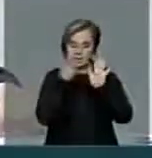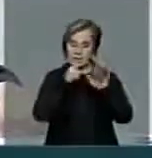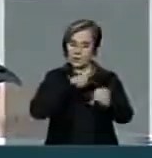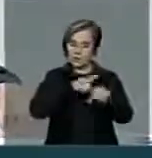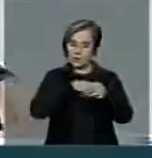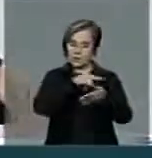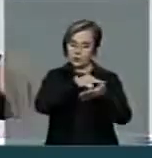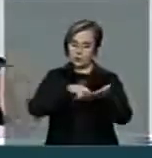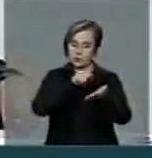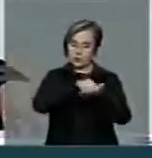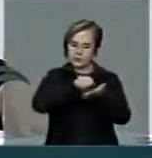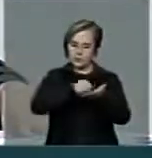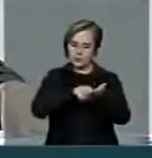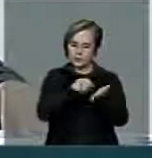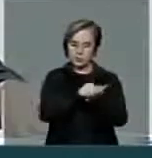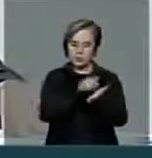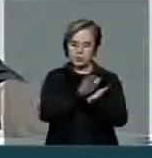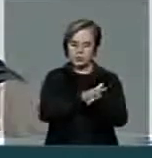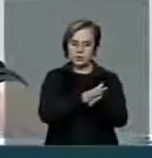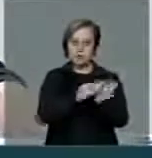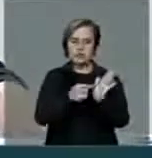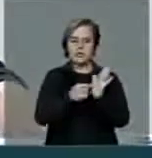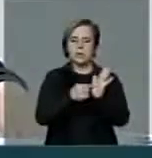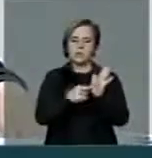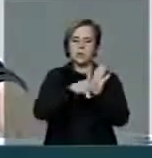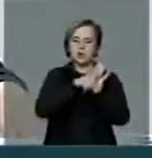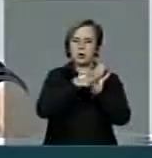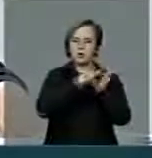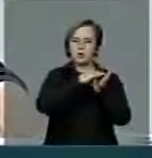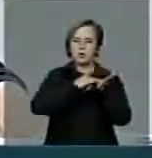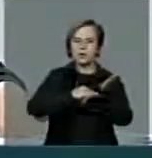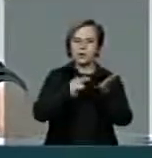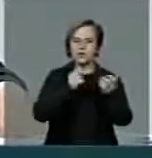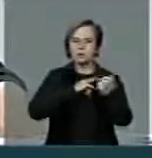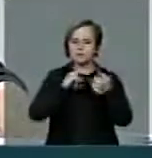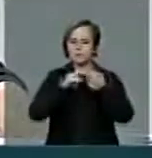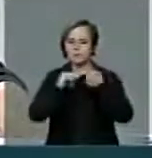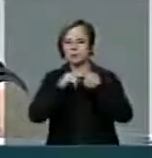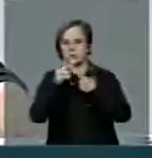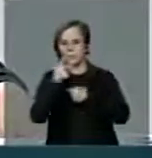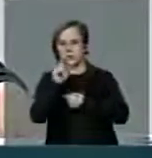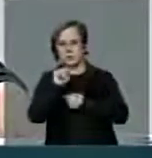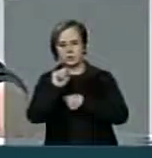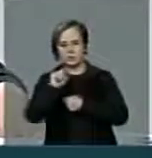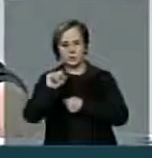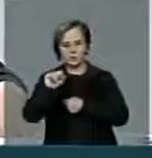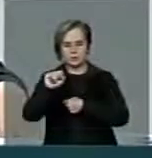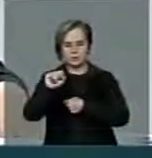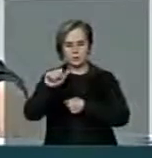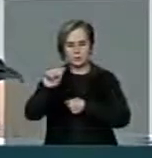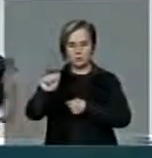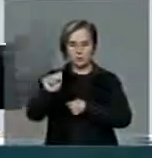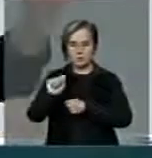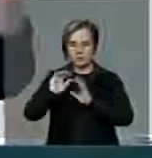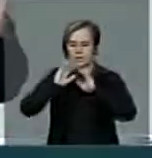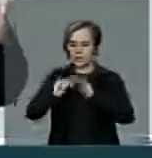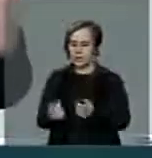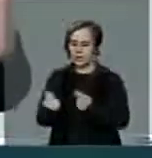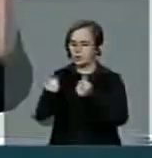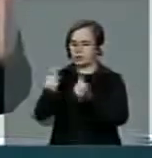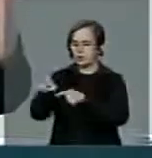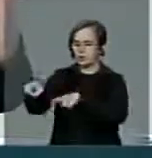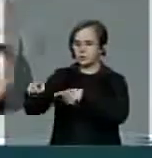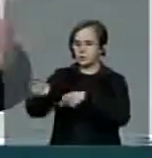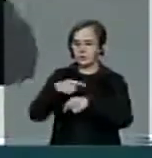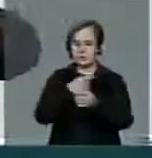cadastro, ele constitui instrumento suficiente para atender o disposto no artigo 78A, que é do crédito agrícola. Ele recebe o